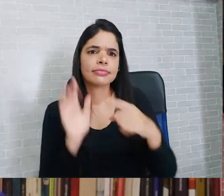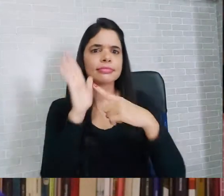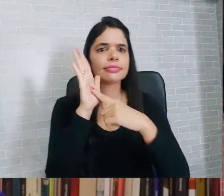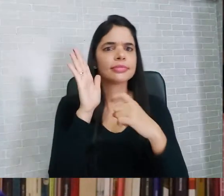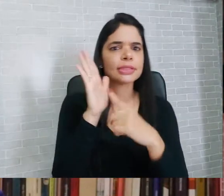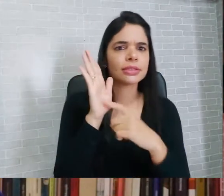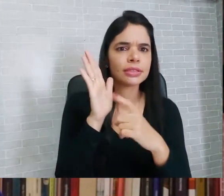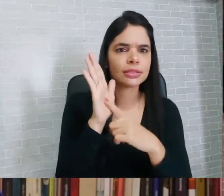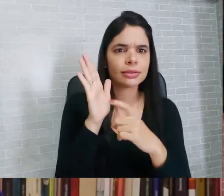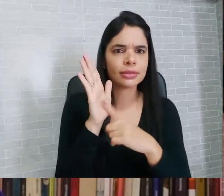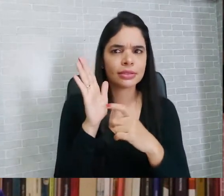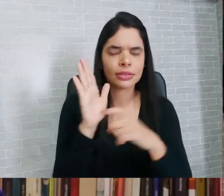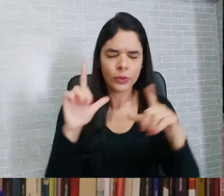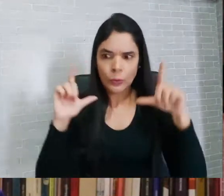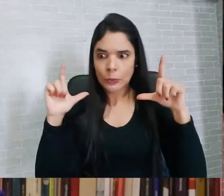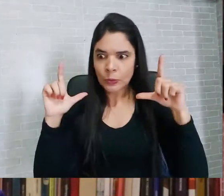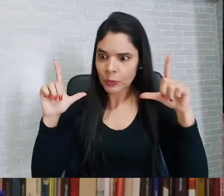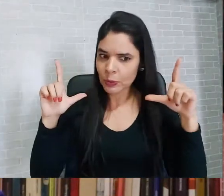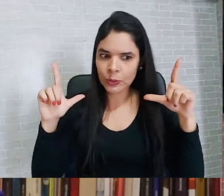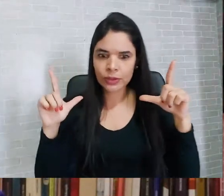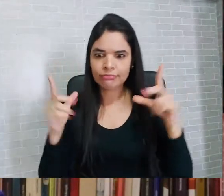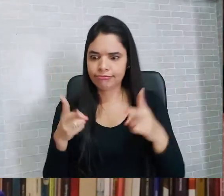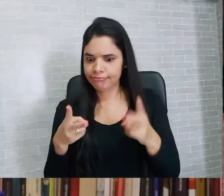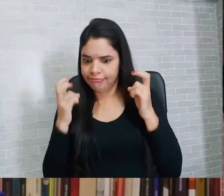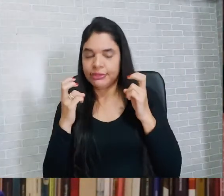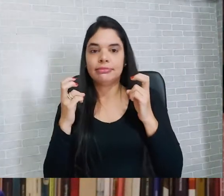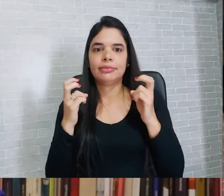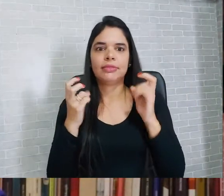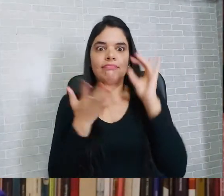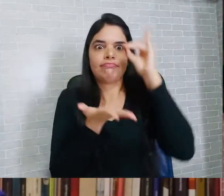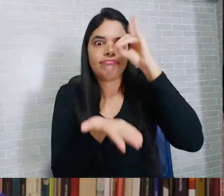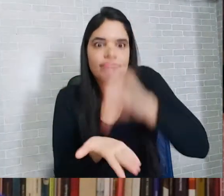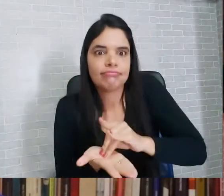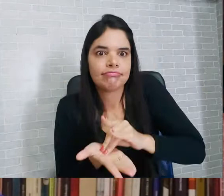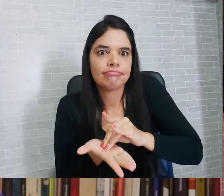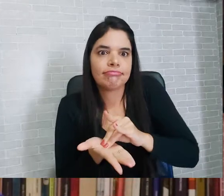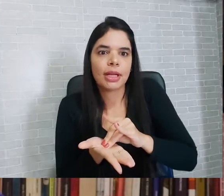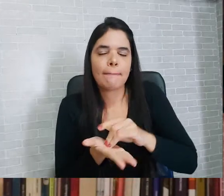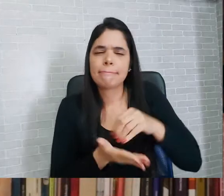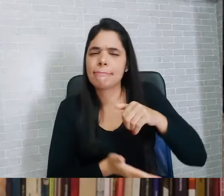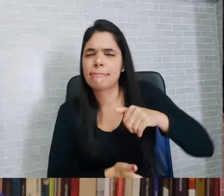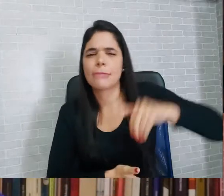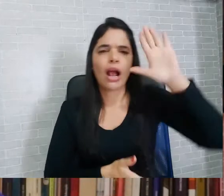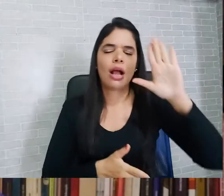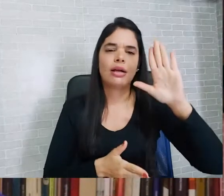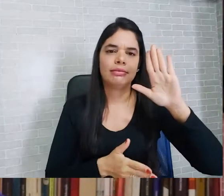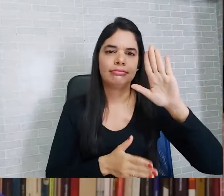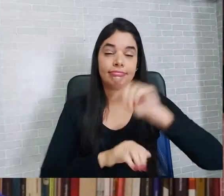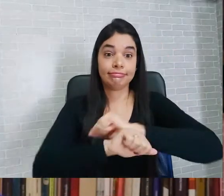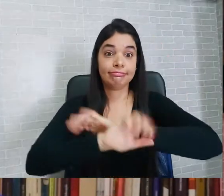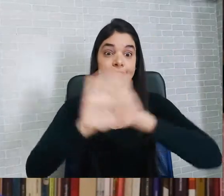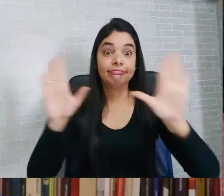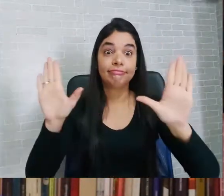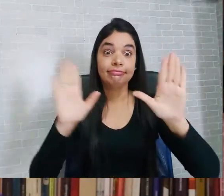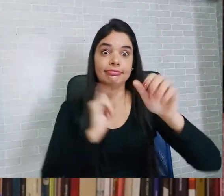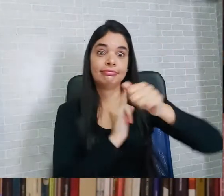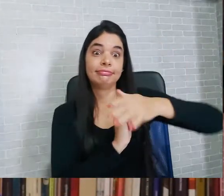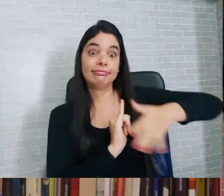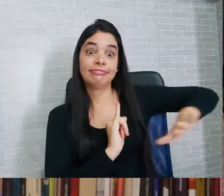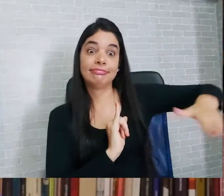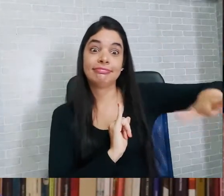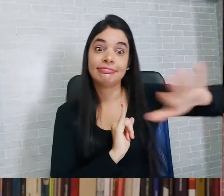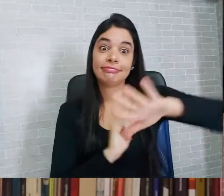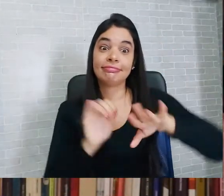a imagem do branco mesmo cruel, era muito mais clara nas Antilhas, no